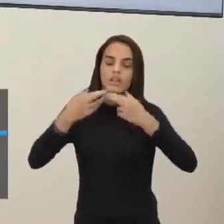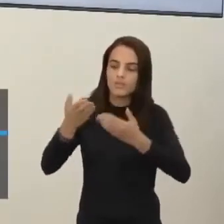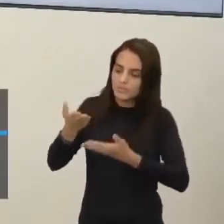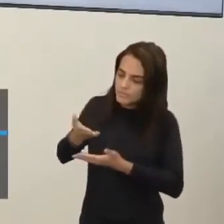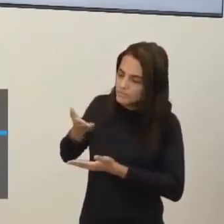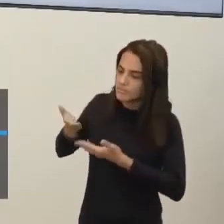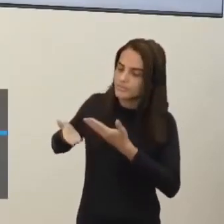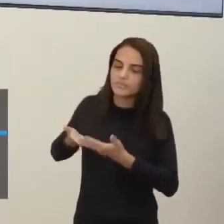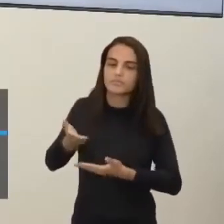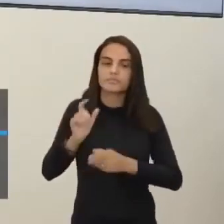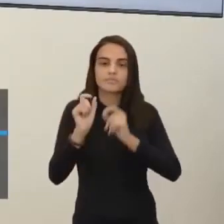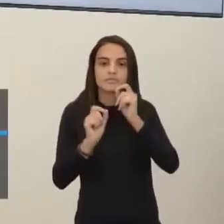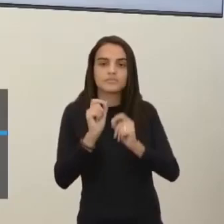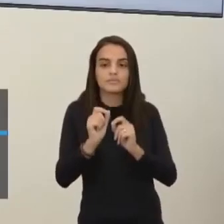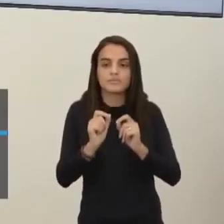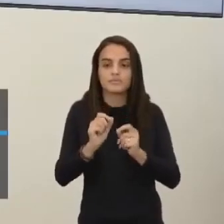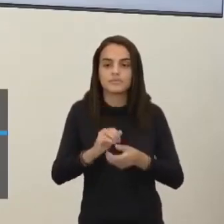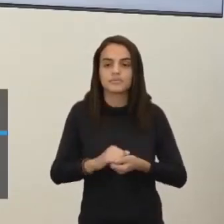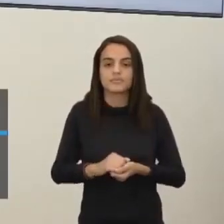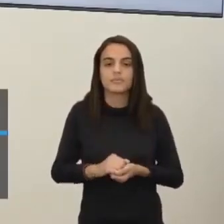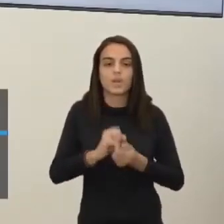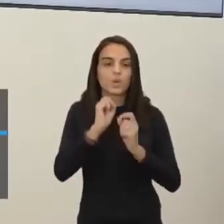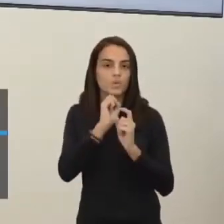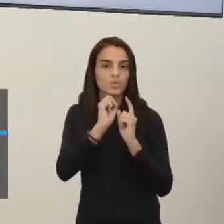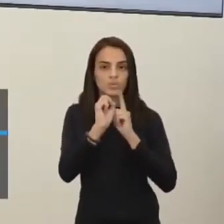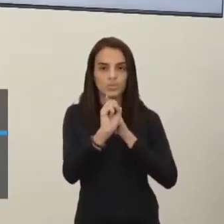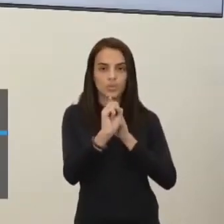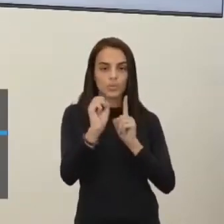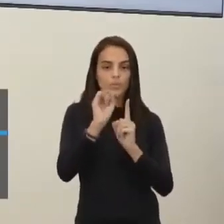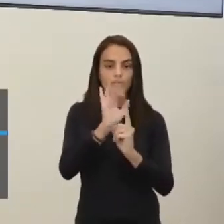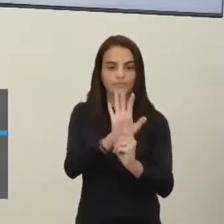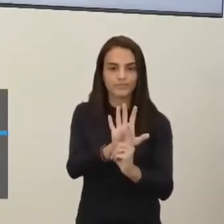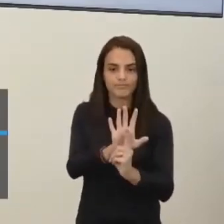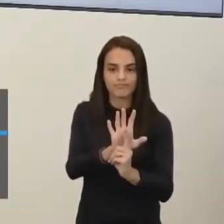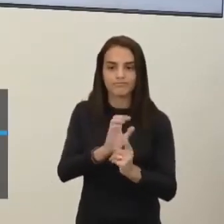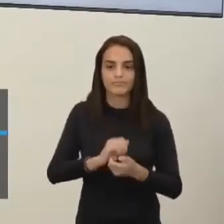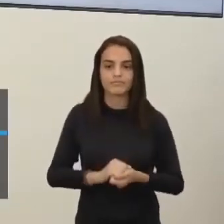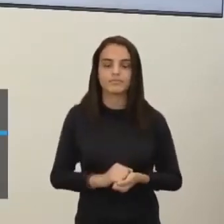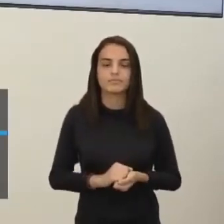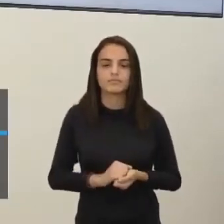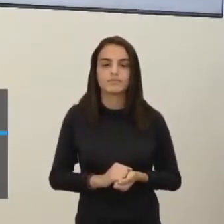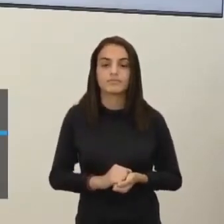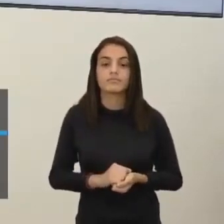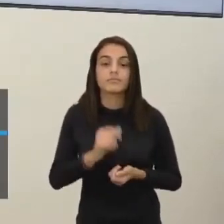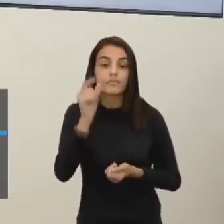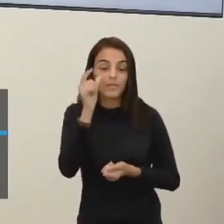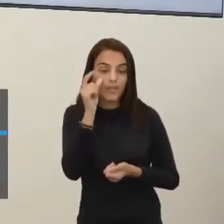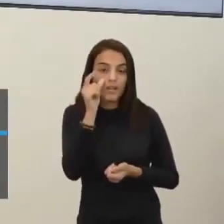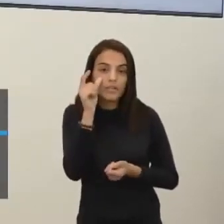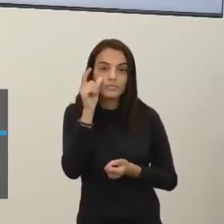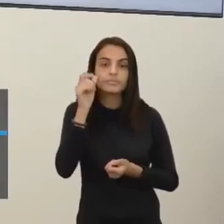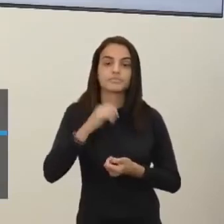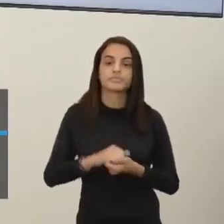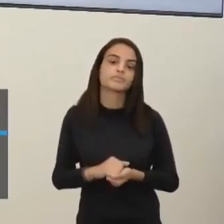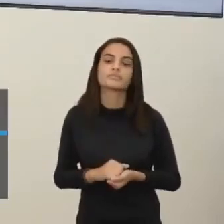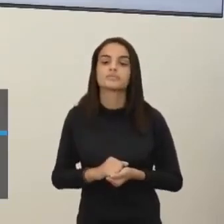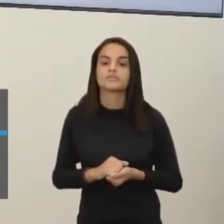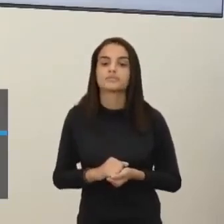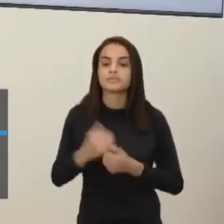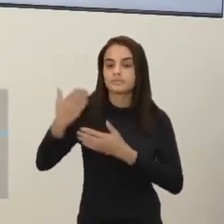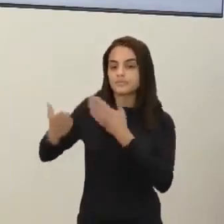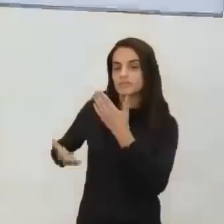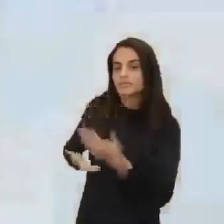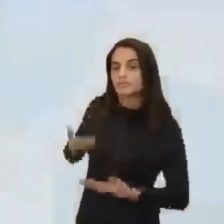então vai depender do protagonismo de vocês. E atenção! Colaboração nessa perspectiva, apesar